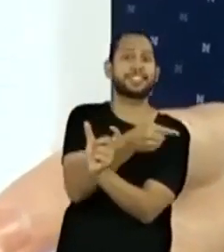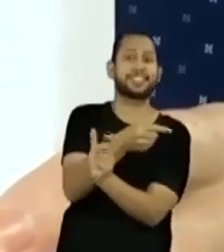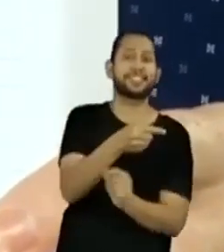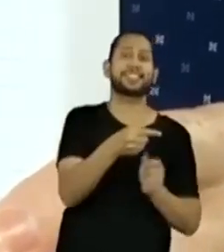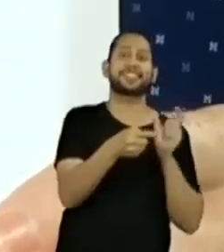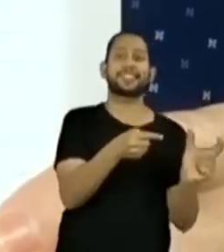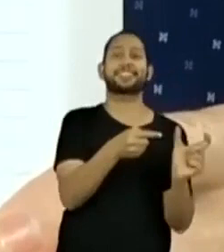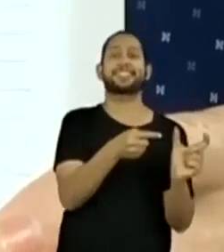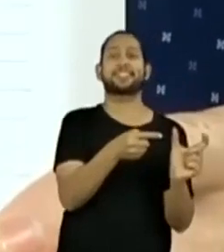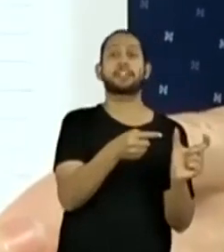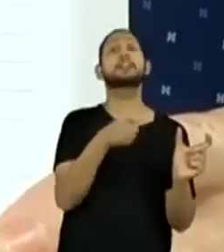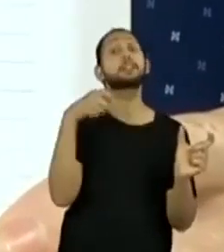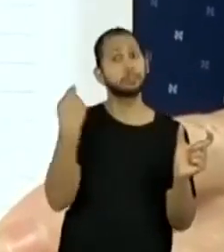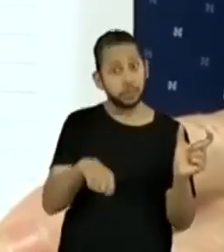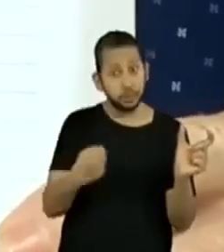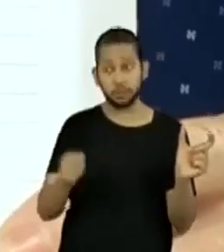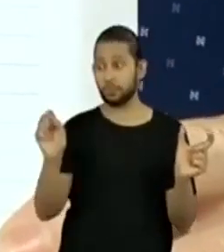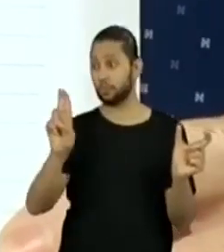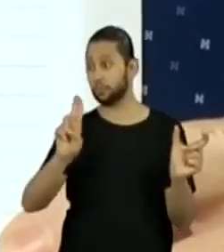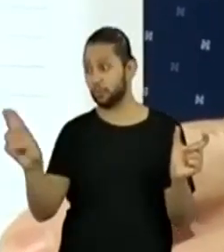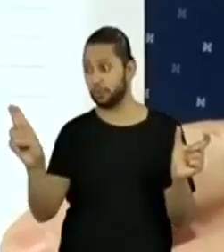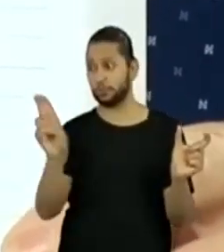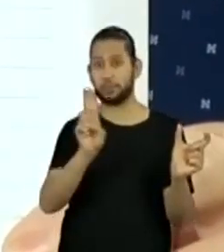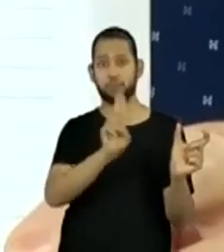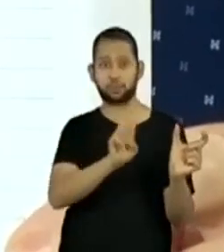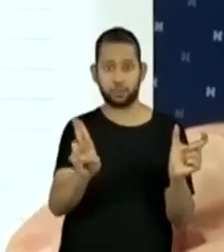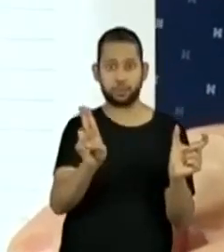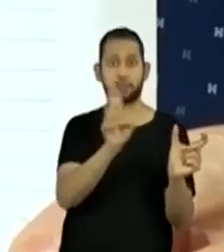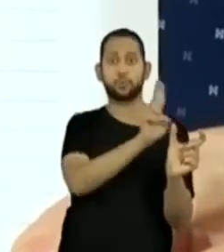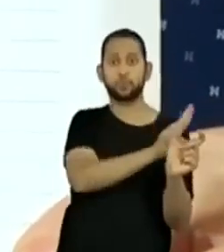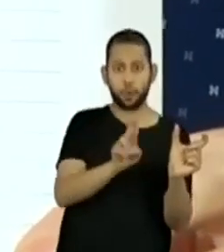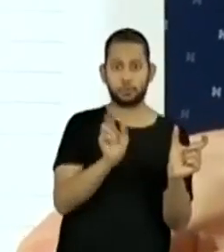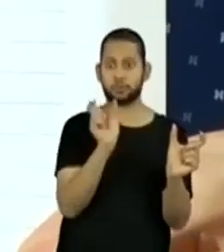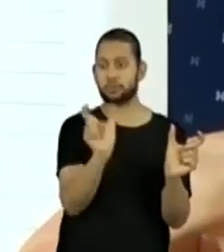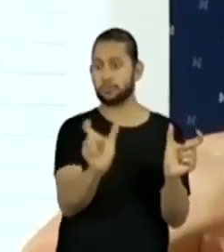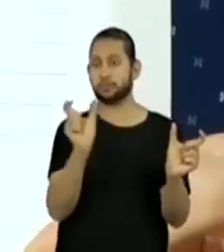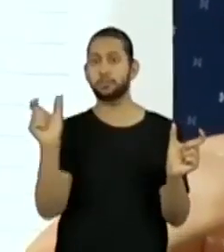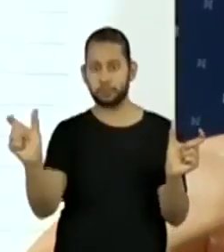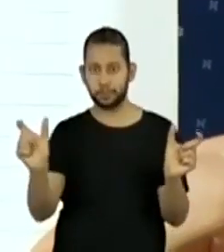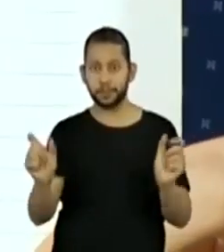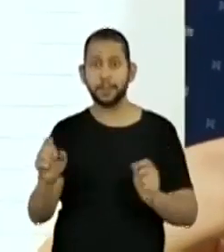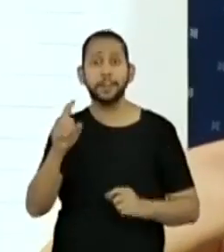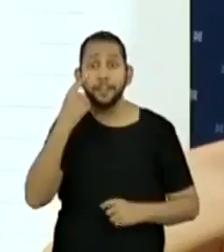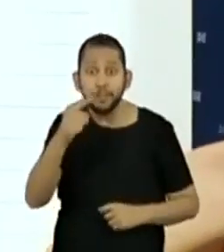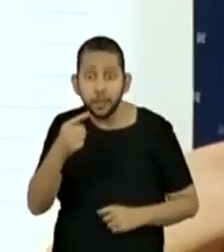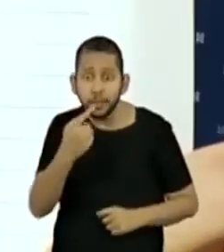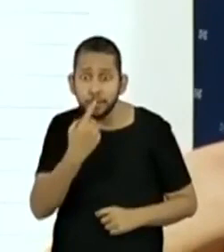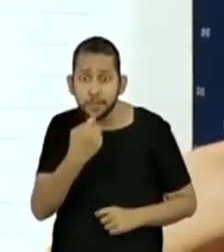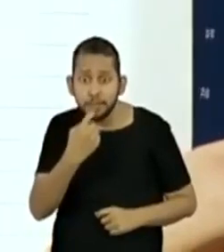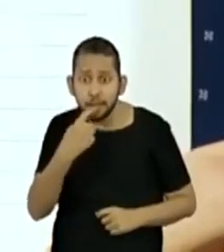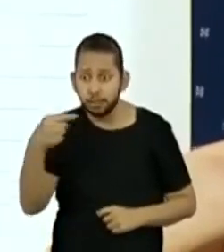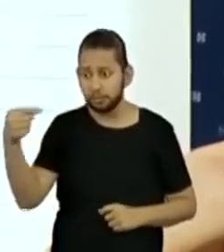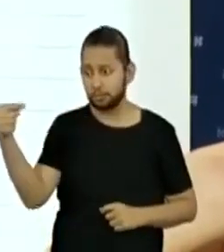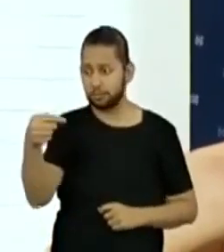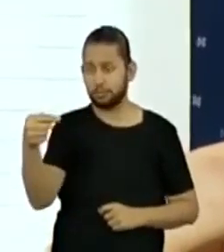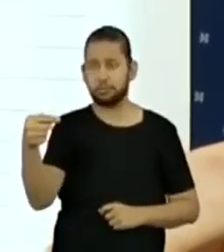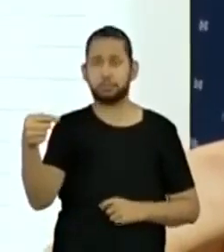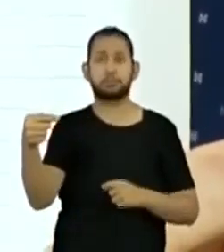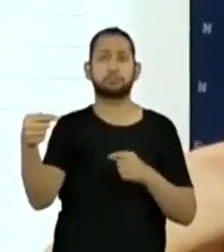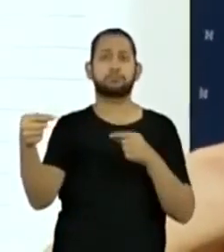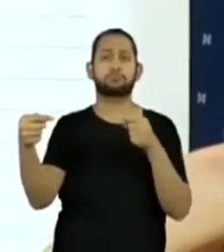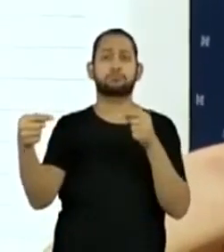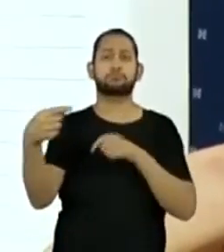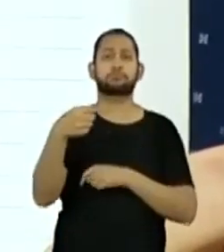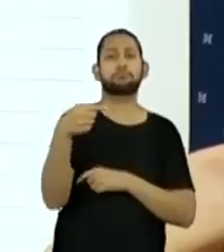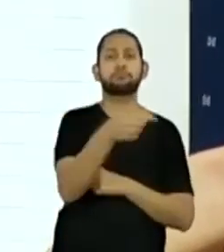vão escrever os nomes dos seres vivos. E em vermelho estão as setinhas para indicar